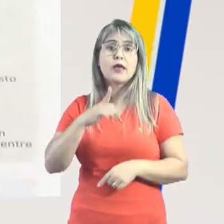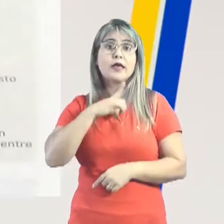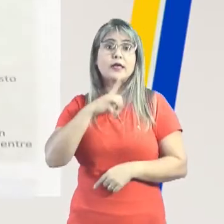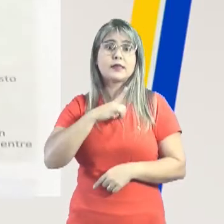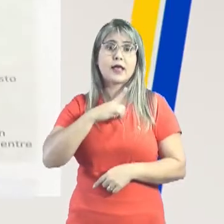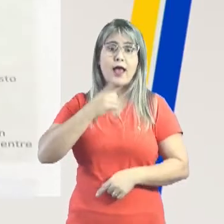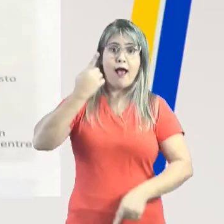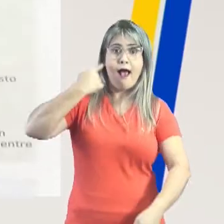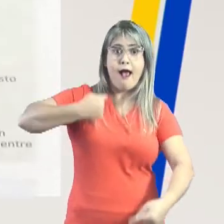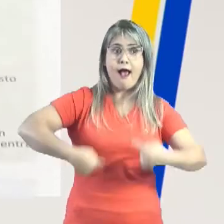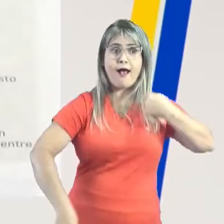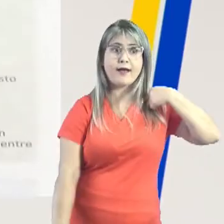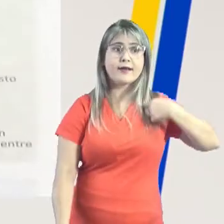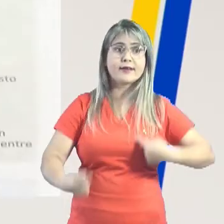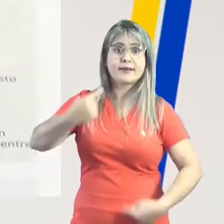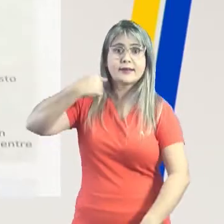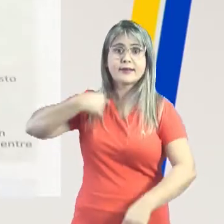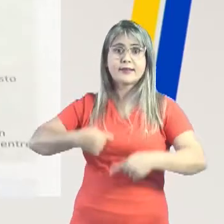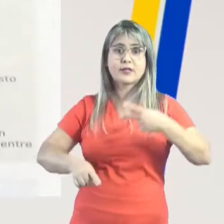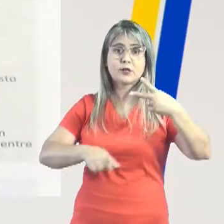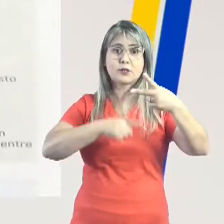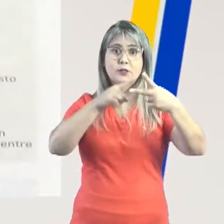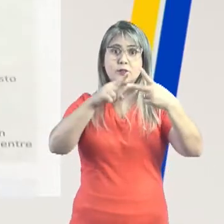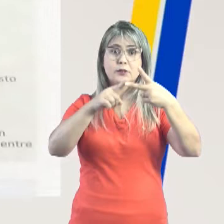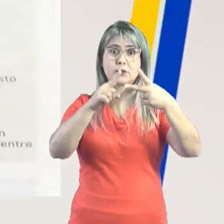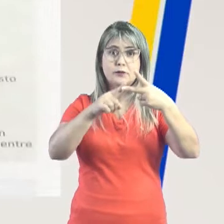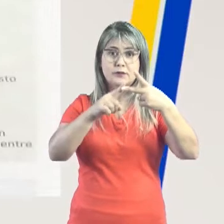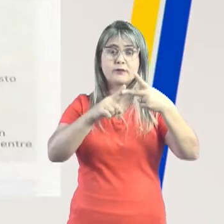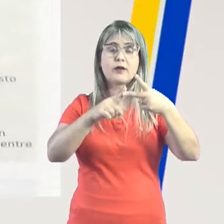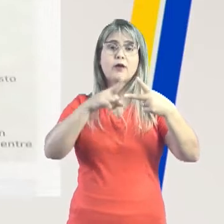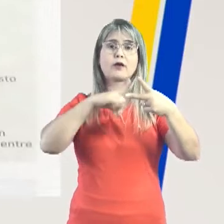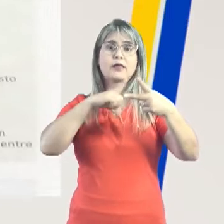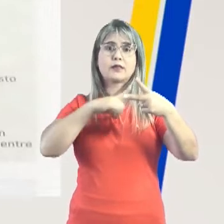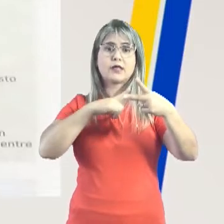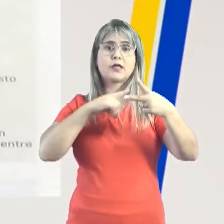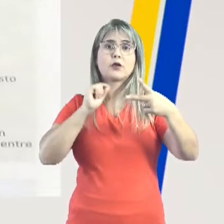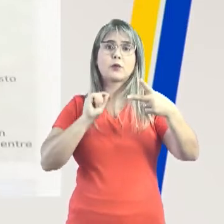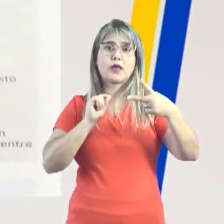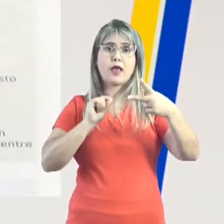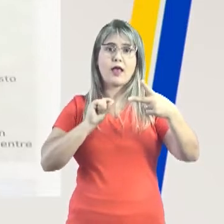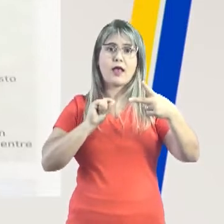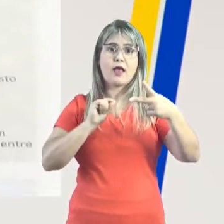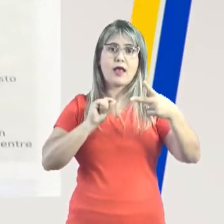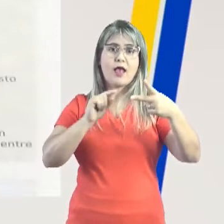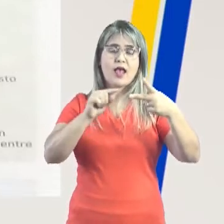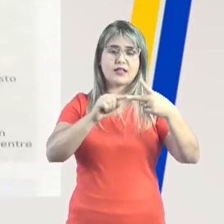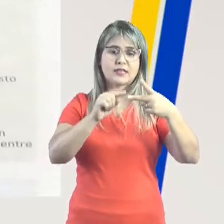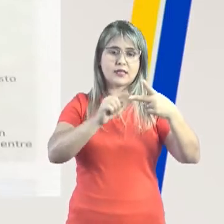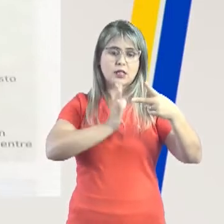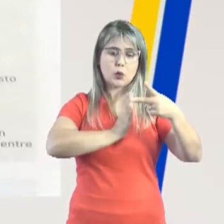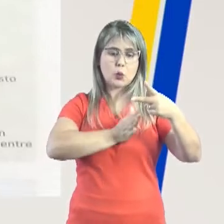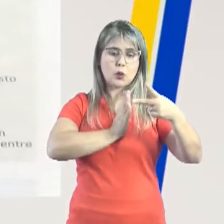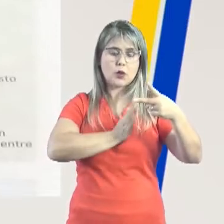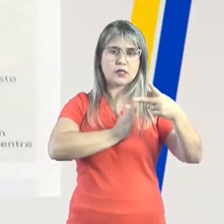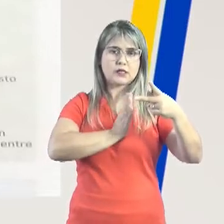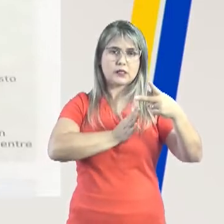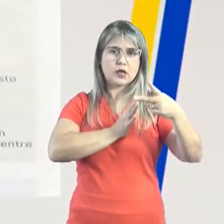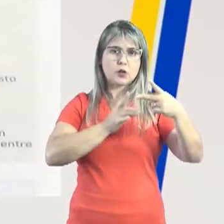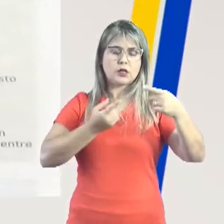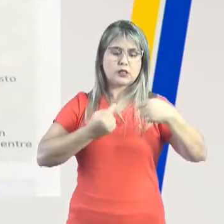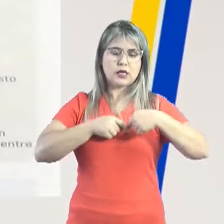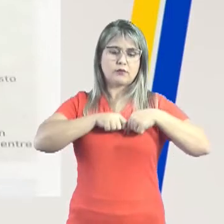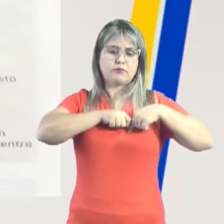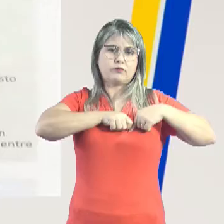e depois volta para o coração. Essa circulação é chamada de grande circulação.